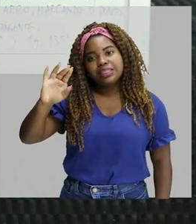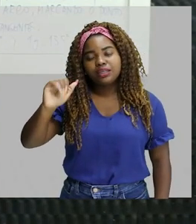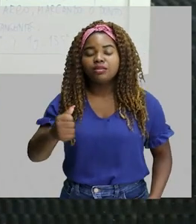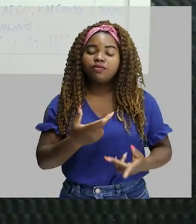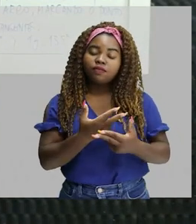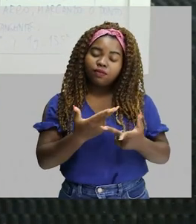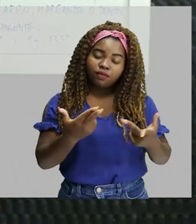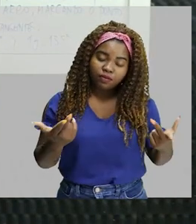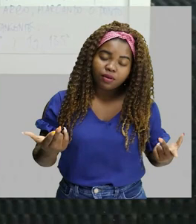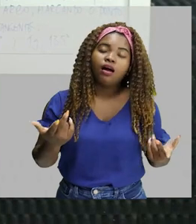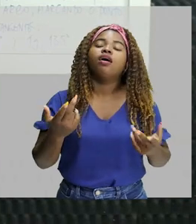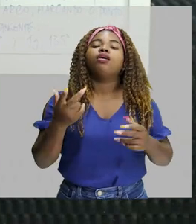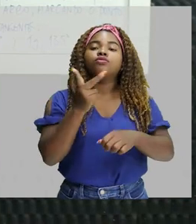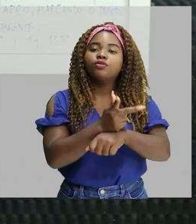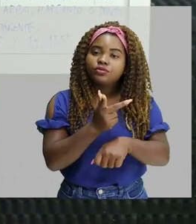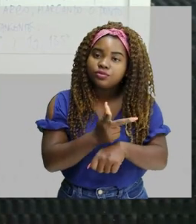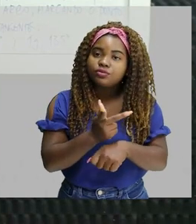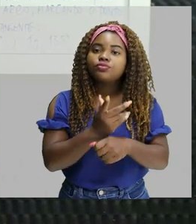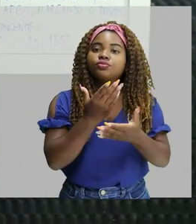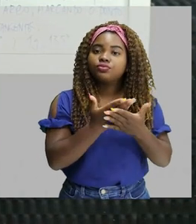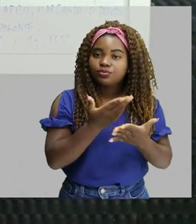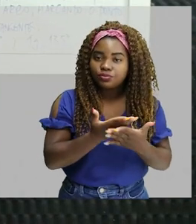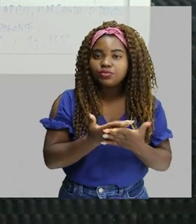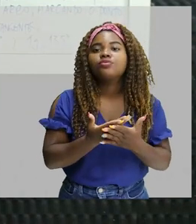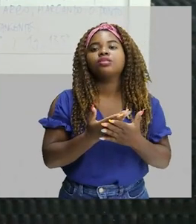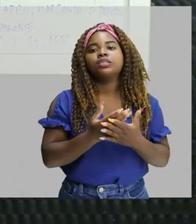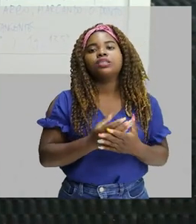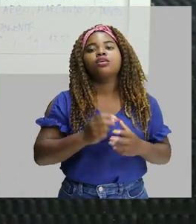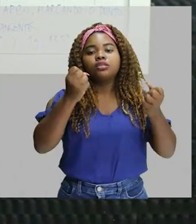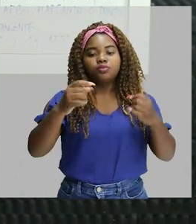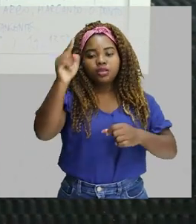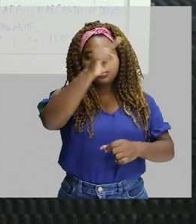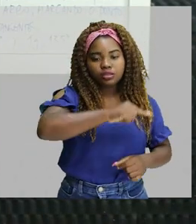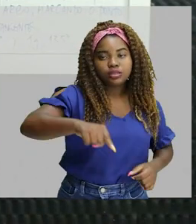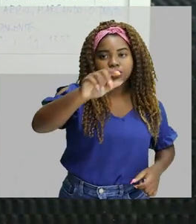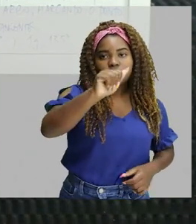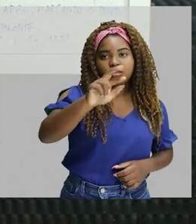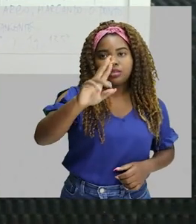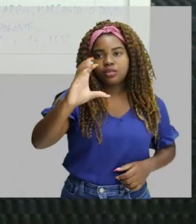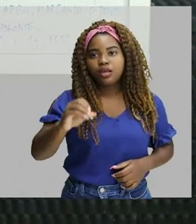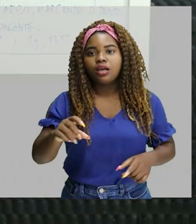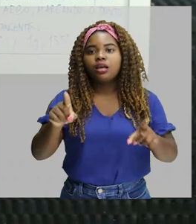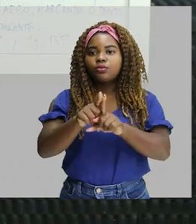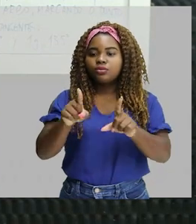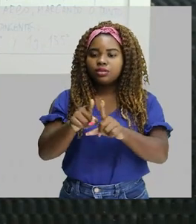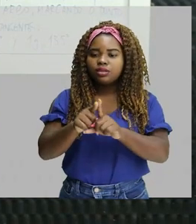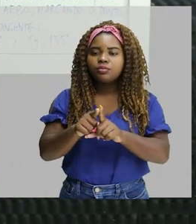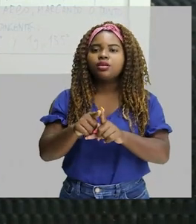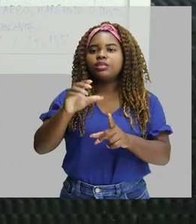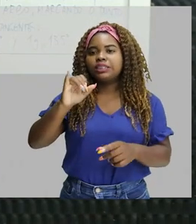vídeos sobre esse assunto aqui nós já temos já falamos de arco já falamos do ciclo trigonométrico né então